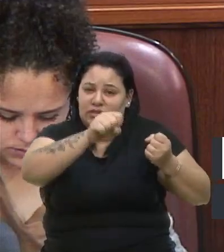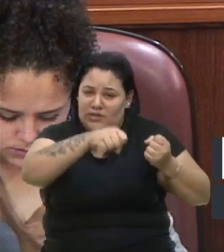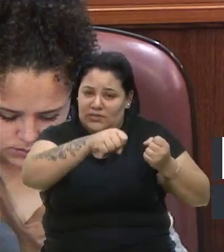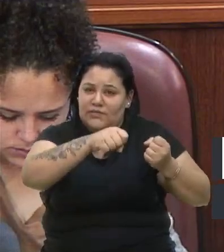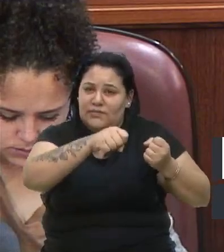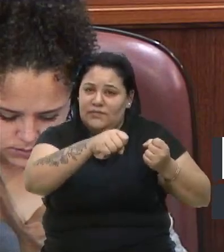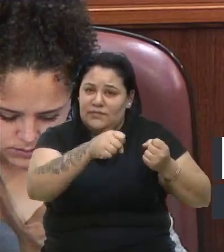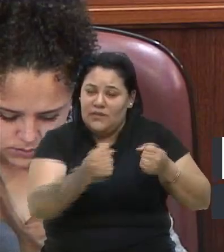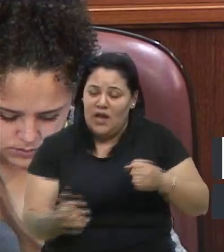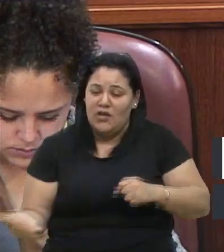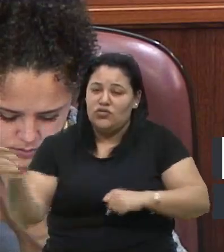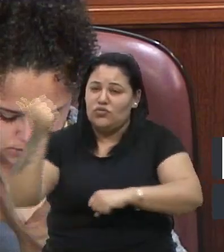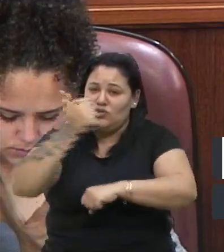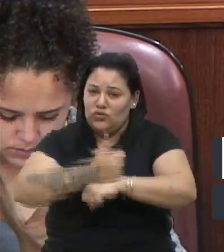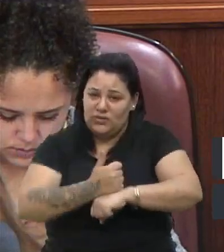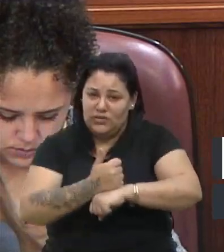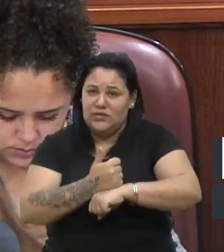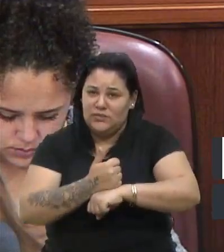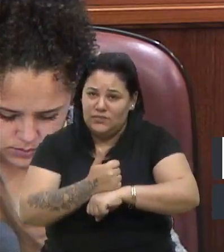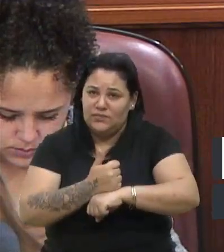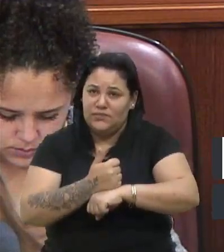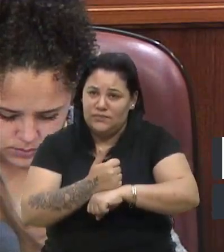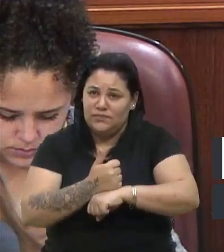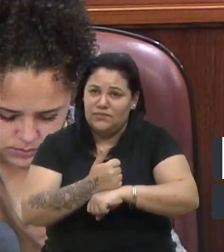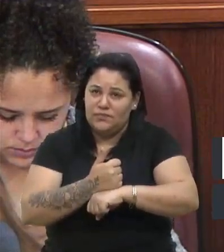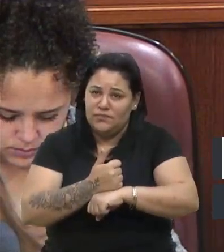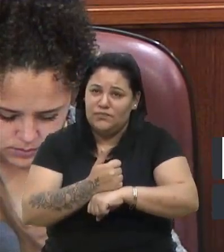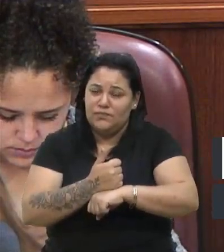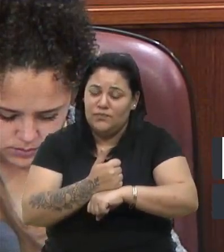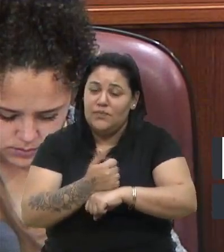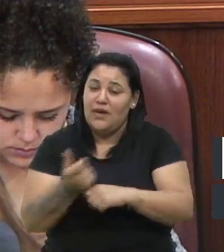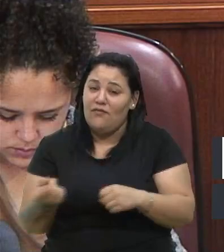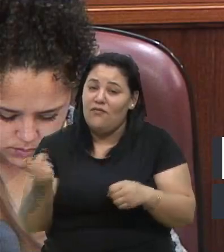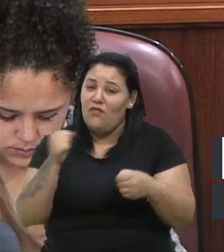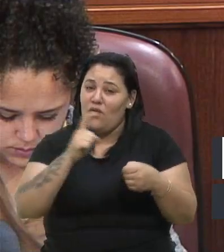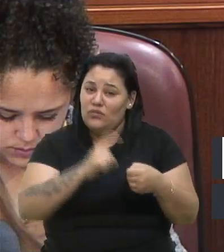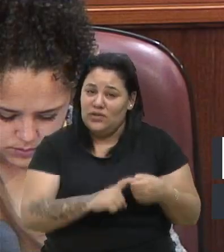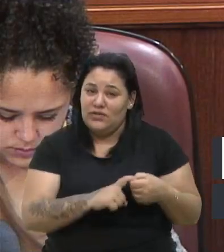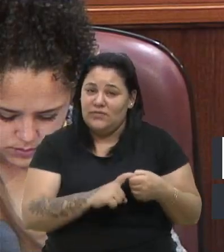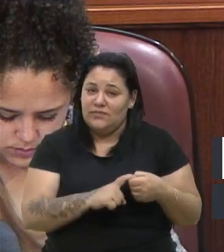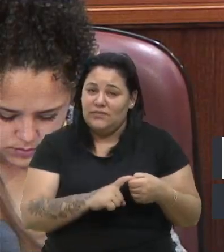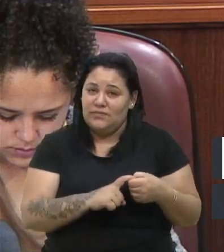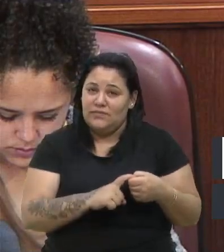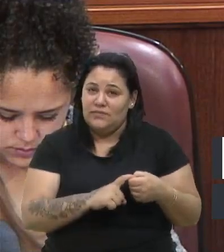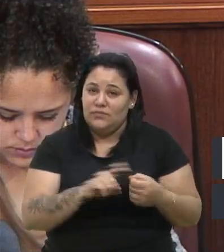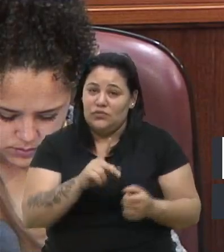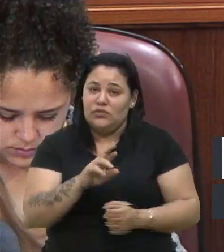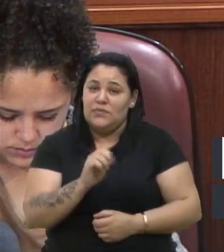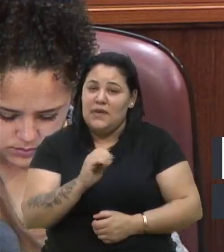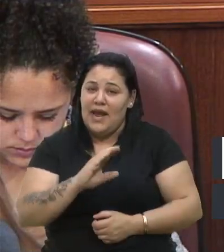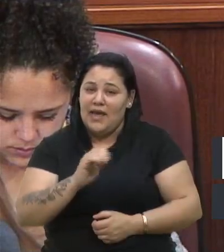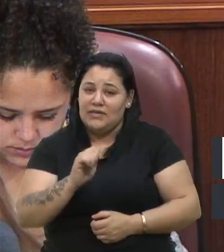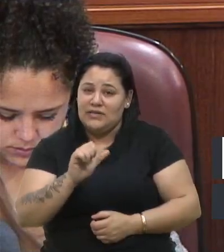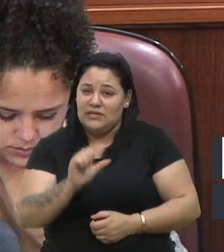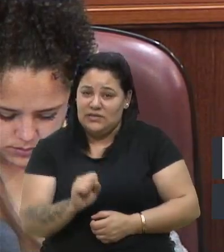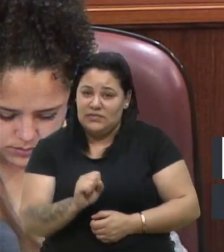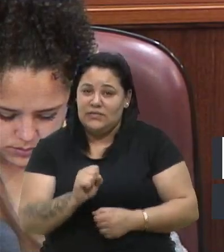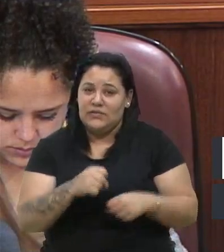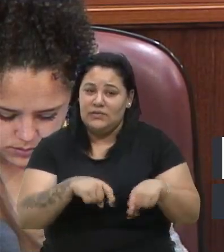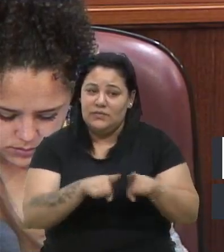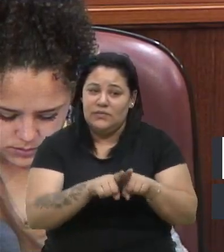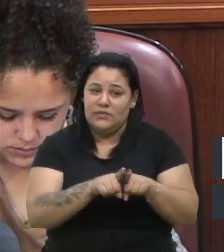uma questão básica, e ganho real para os praças, como para todos os